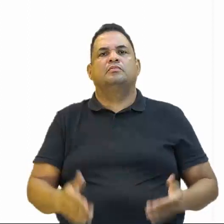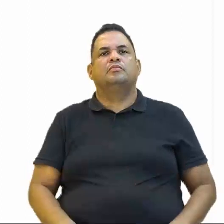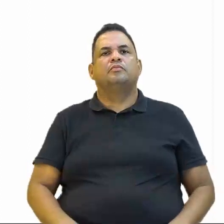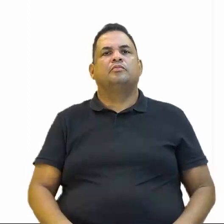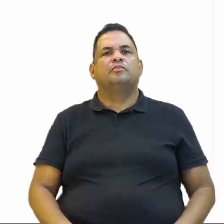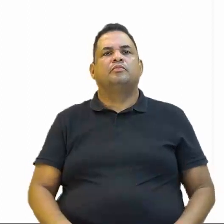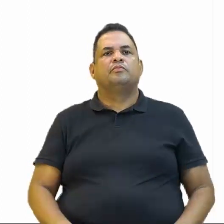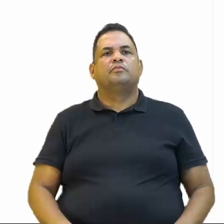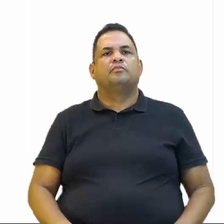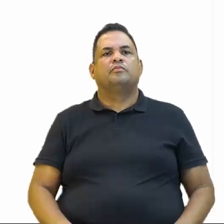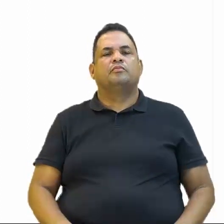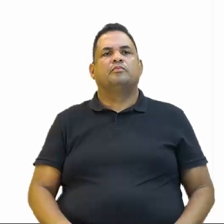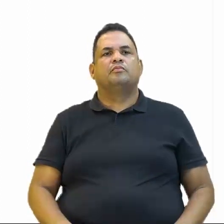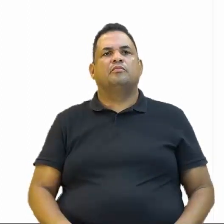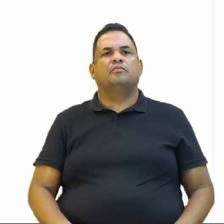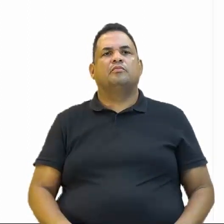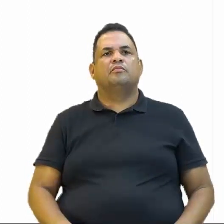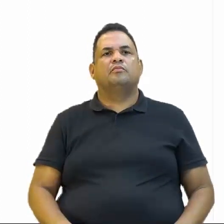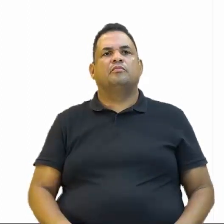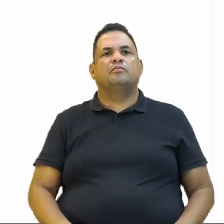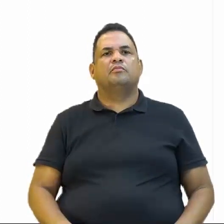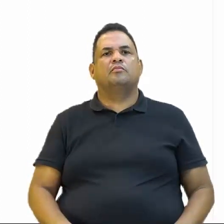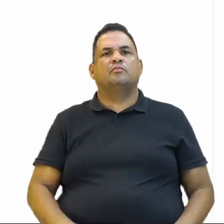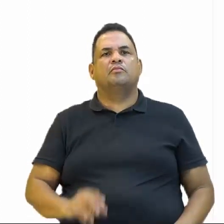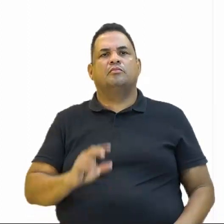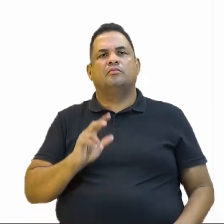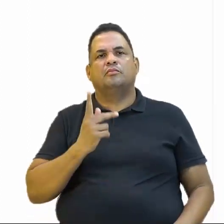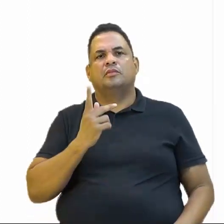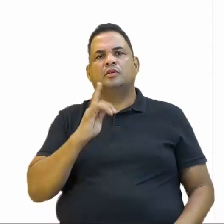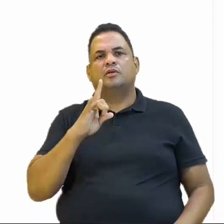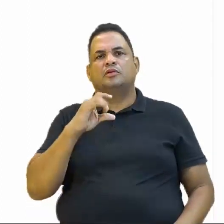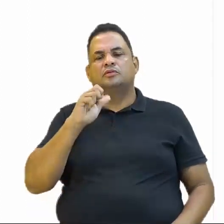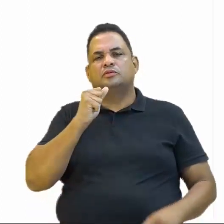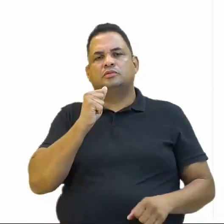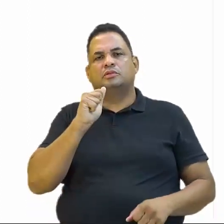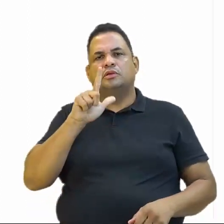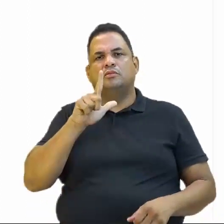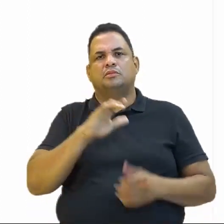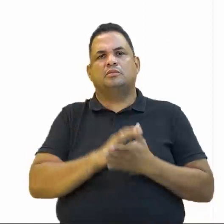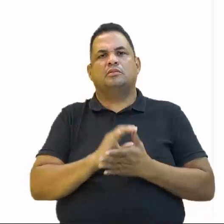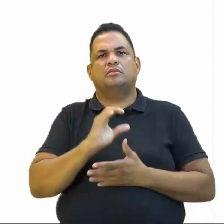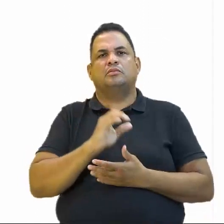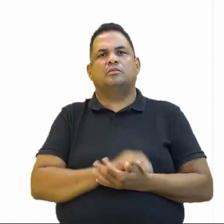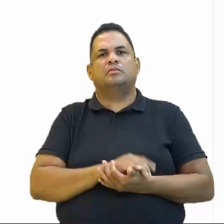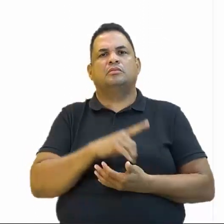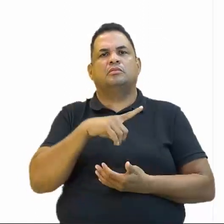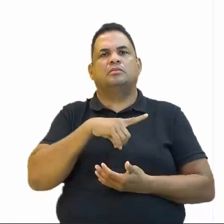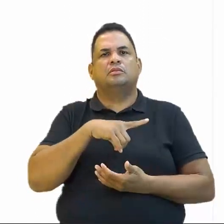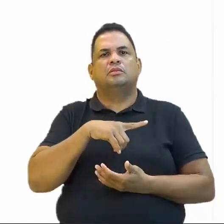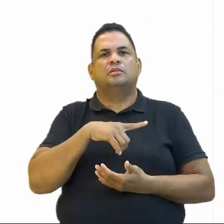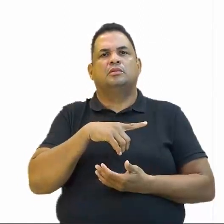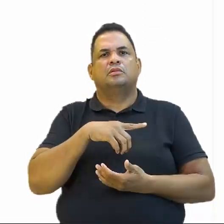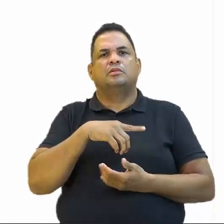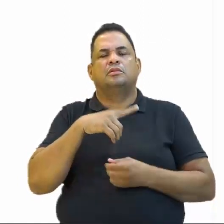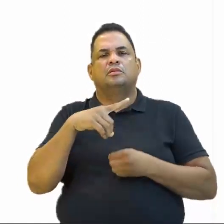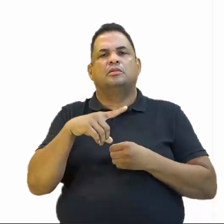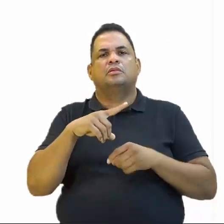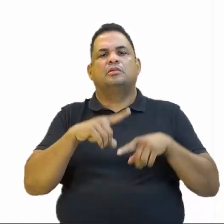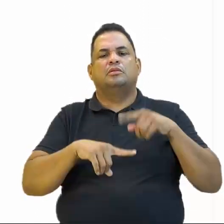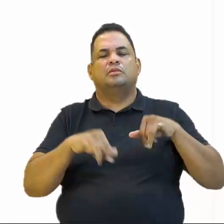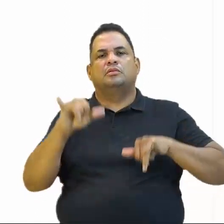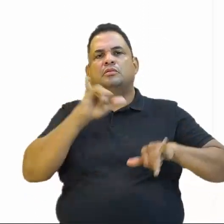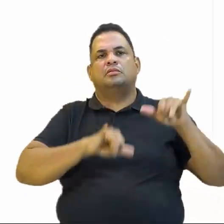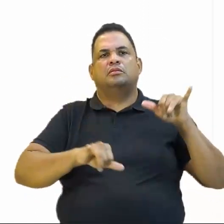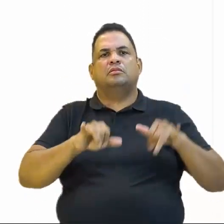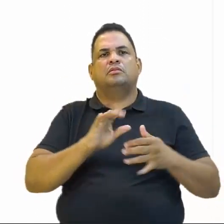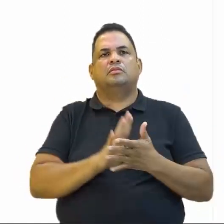hidróxido de alumínio, a gente viu que ele é AlOH. 3 elementos químicos. O nitrato